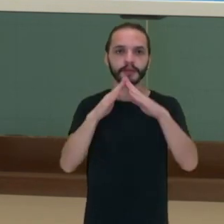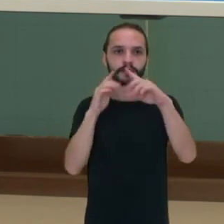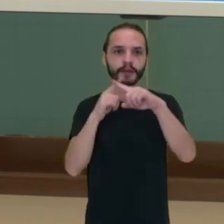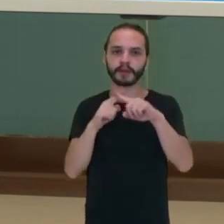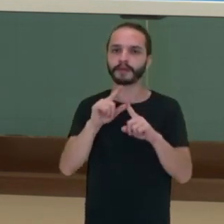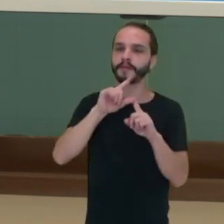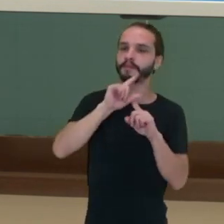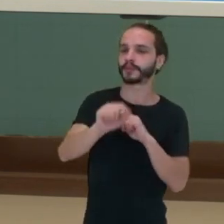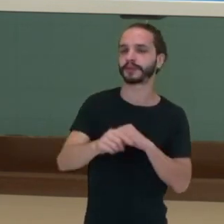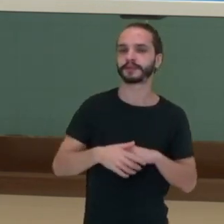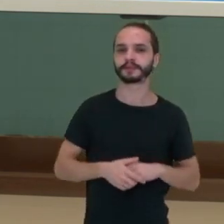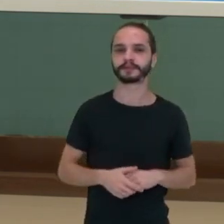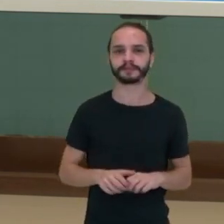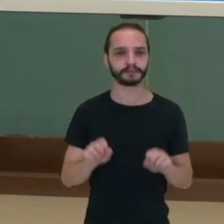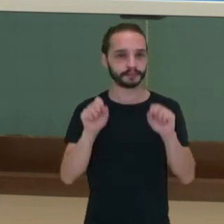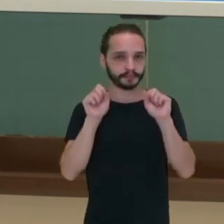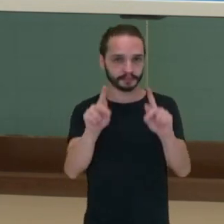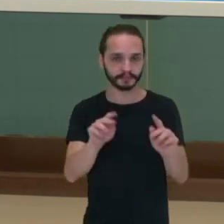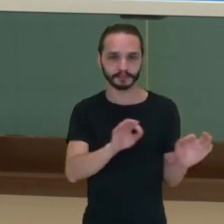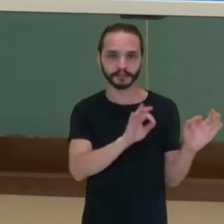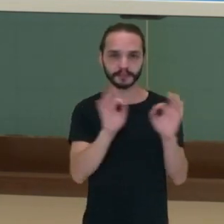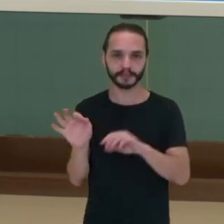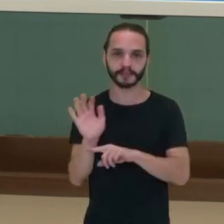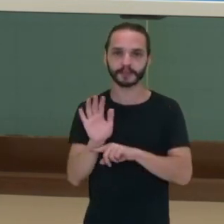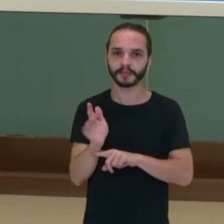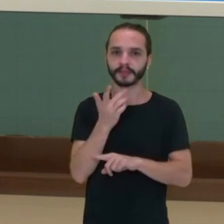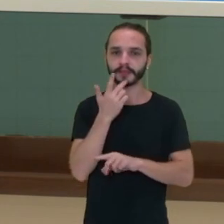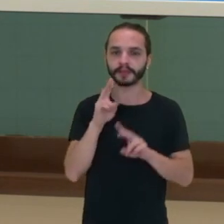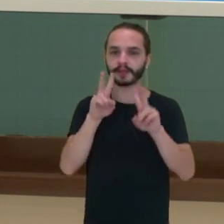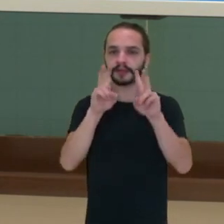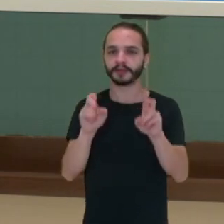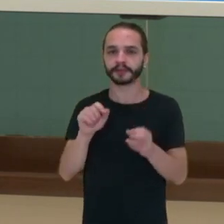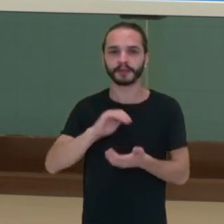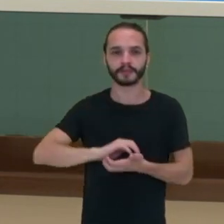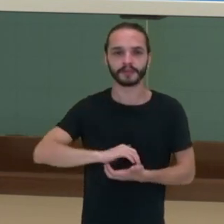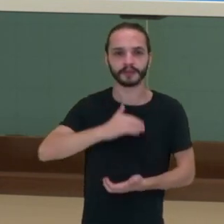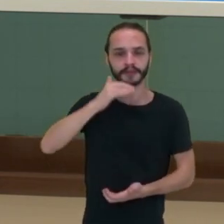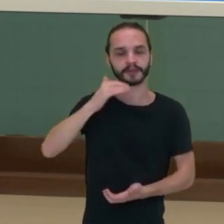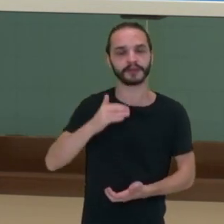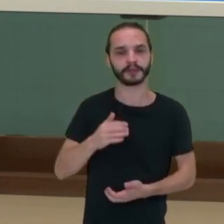rival. Certo? Então, nesse vídeo, pessoal, nós falamos sobre Renascimento, parte